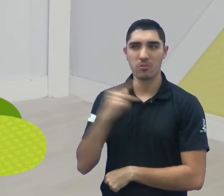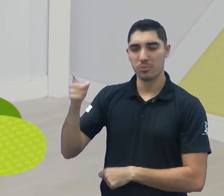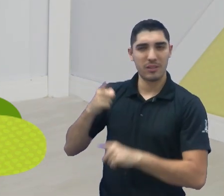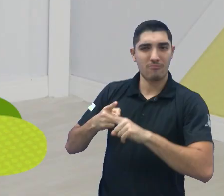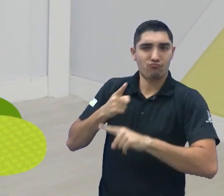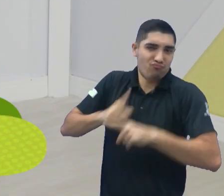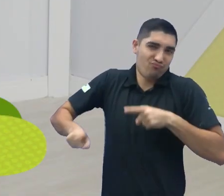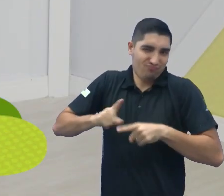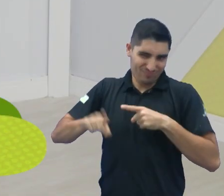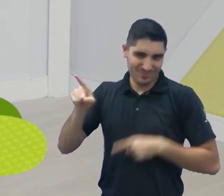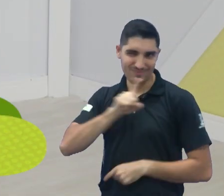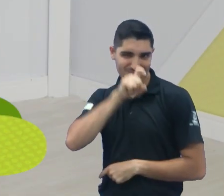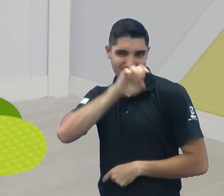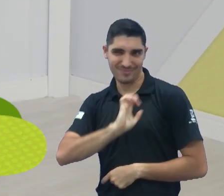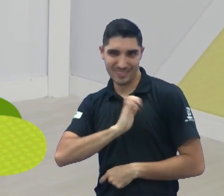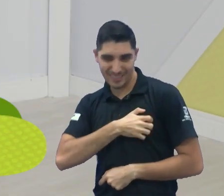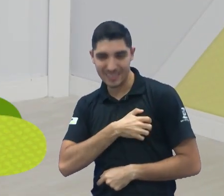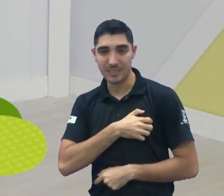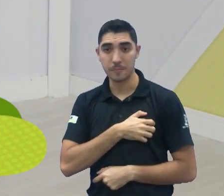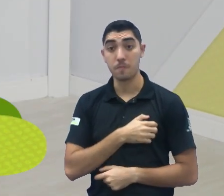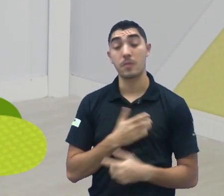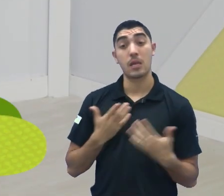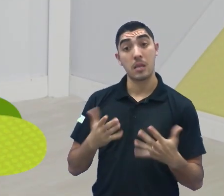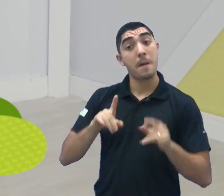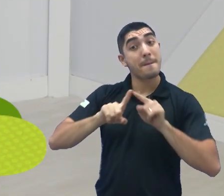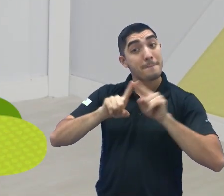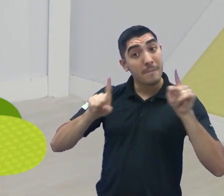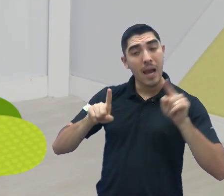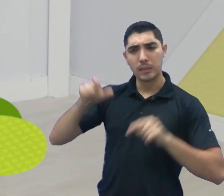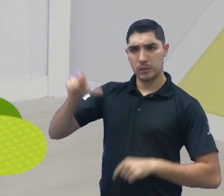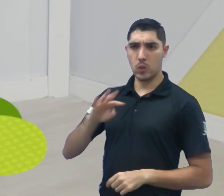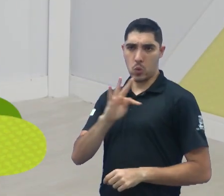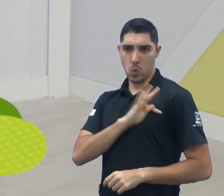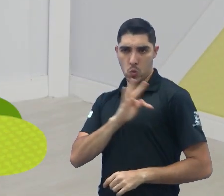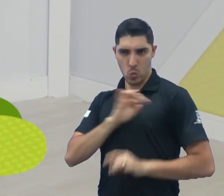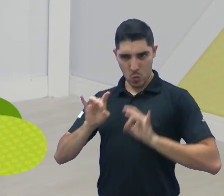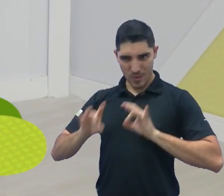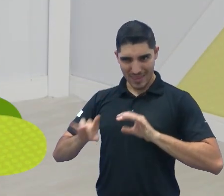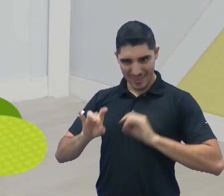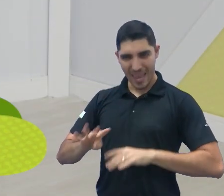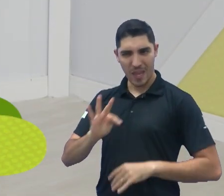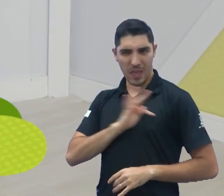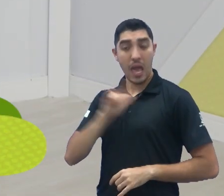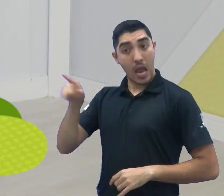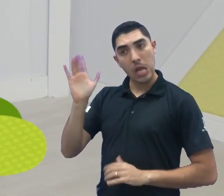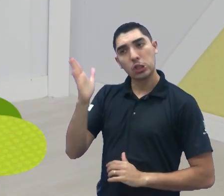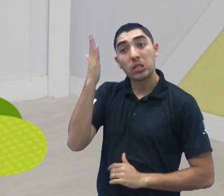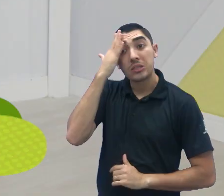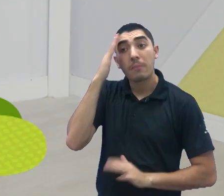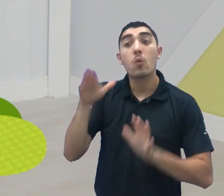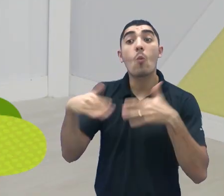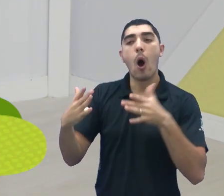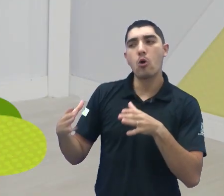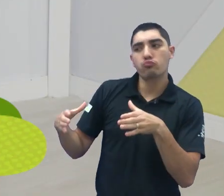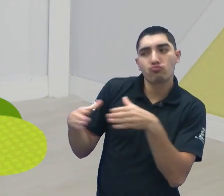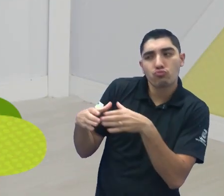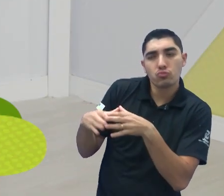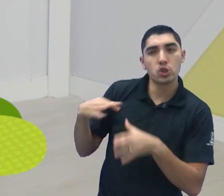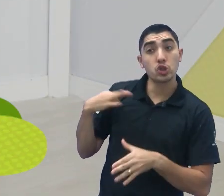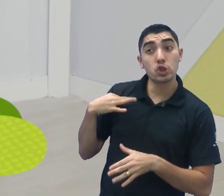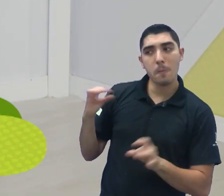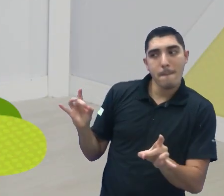já começa a esboçar o time. Na verdade, ele já sabe o time que ele vai colocar em campo contra o Linense, o esquema tático escolhido. Eu não sei se